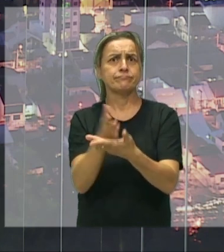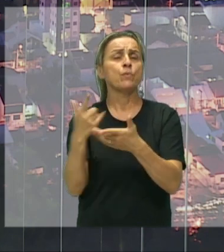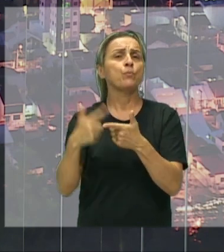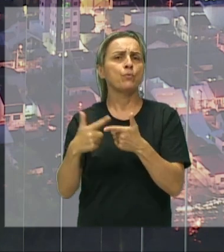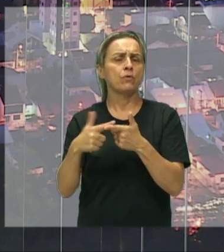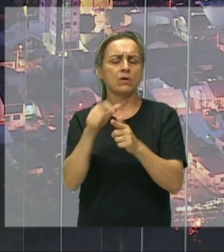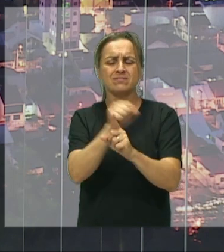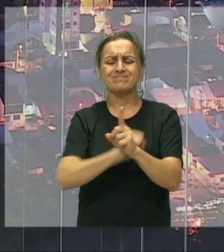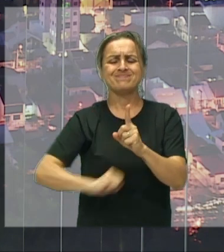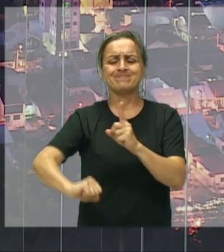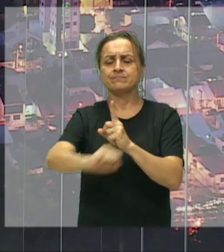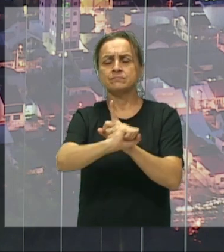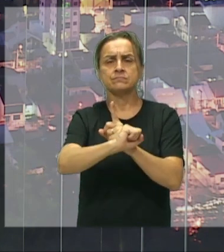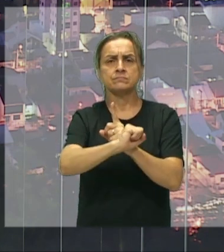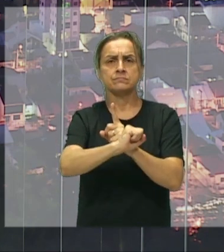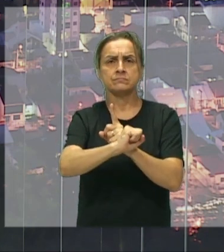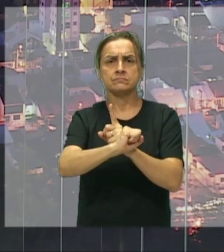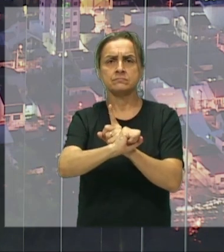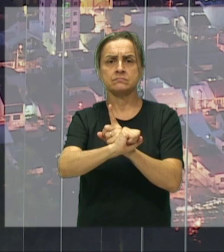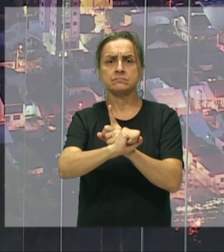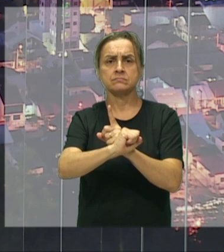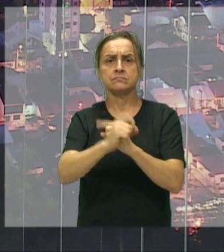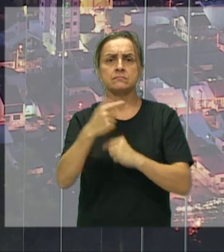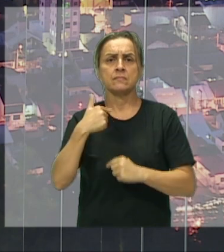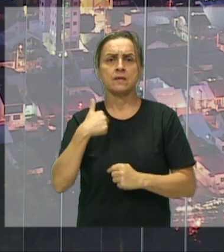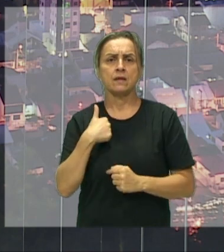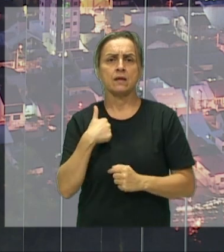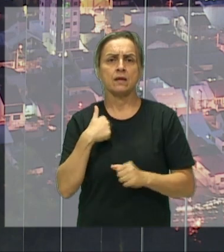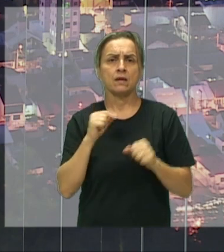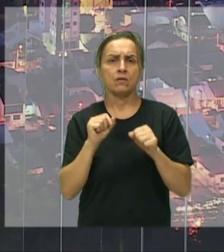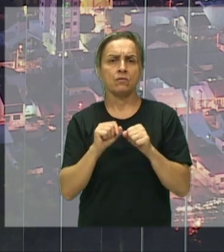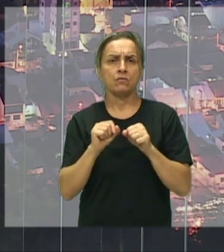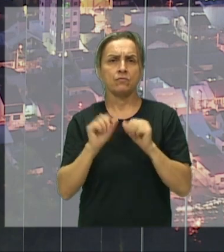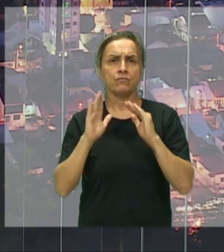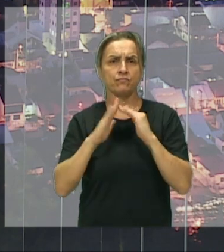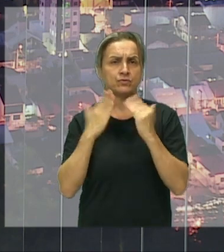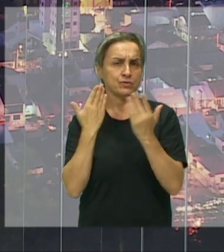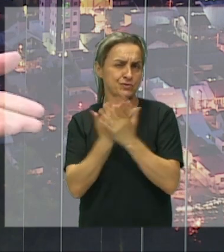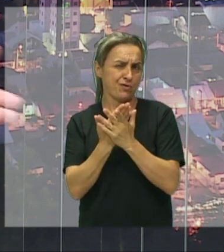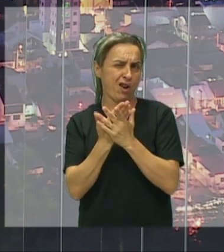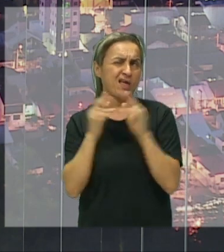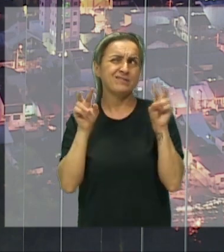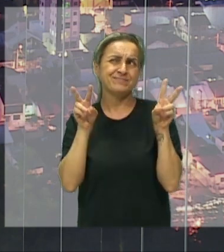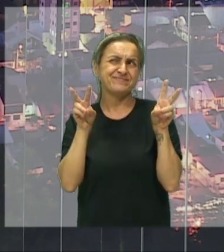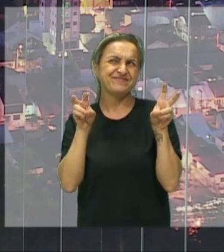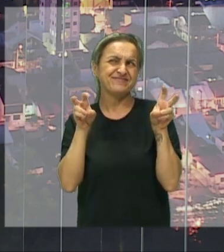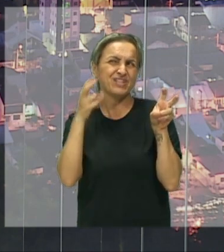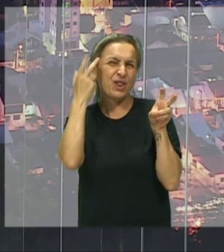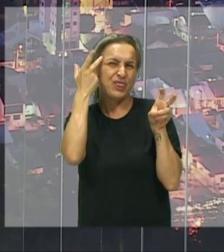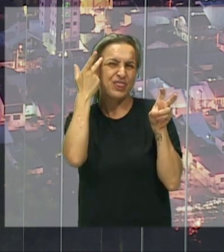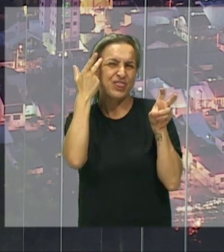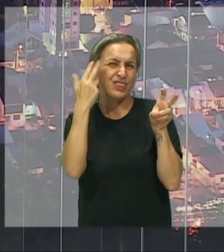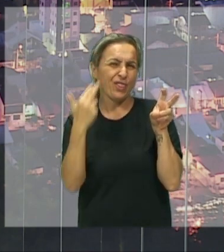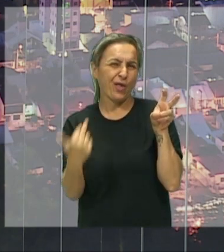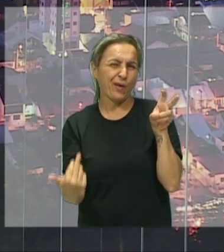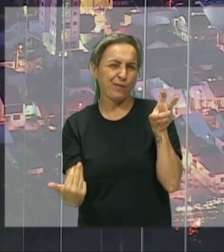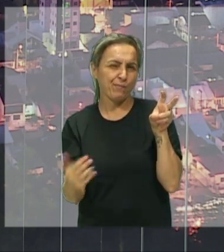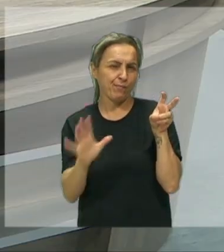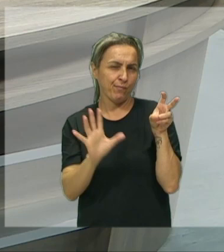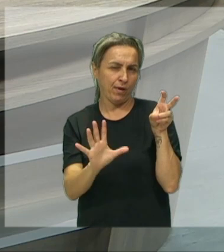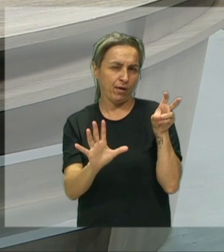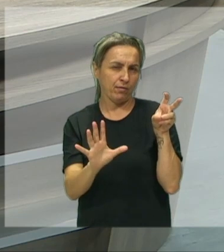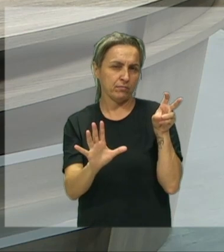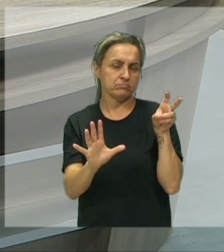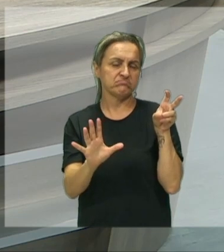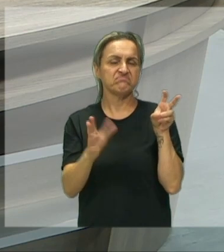social, né? Eu fiz a escola normal, a escola normal é que eu era normalista, sim, né? Sim,